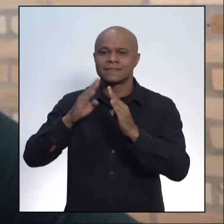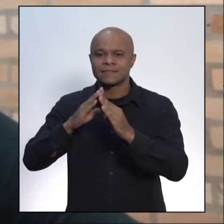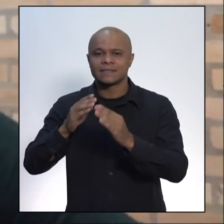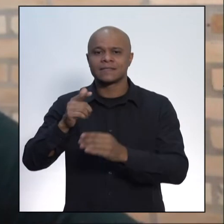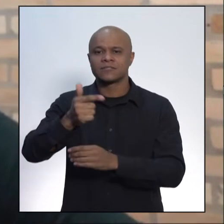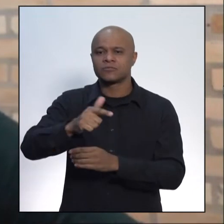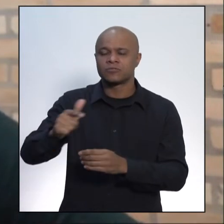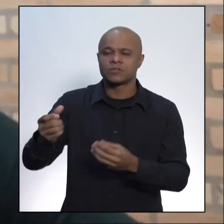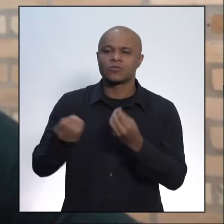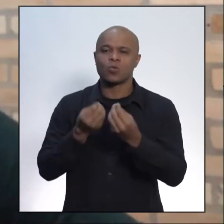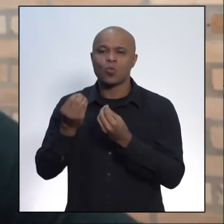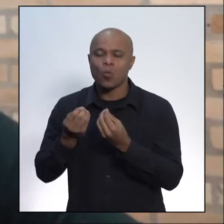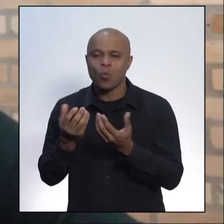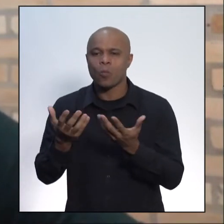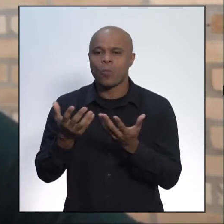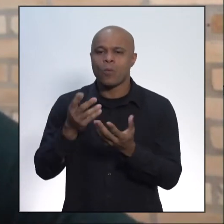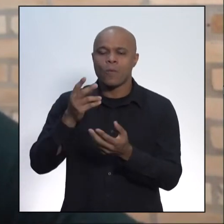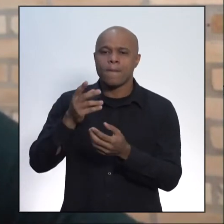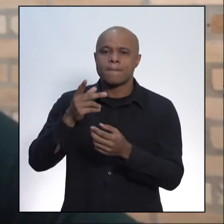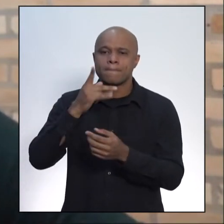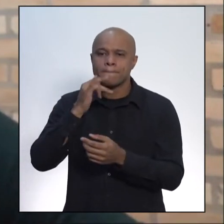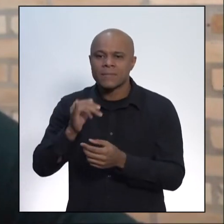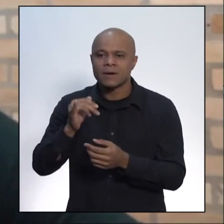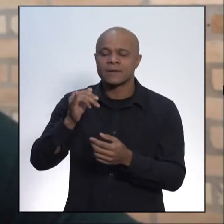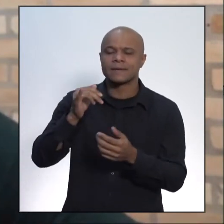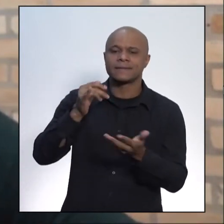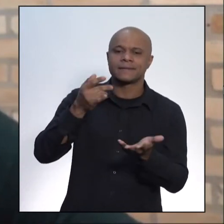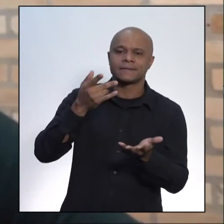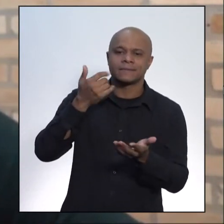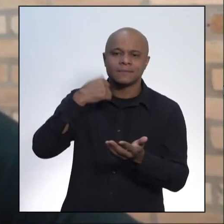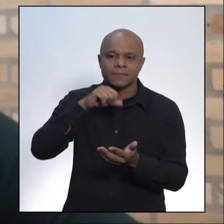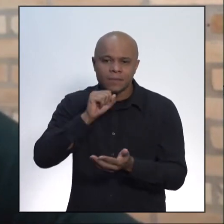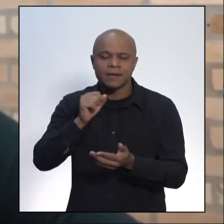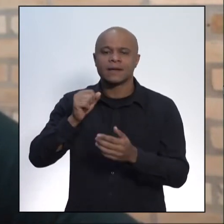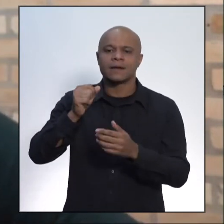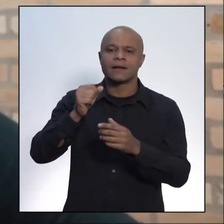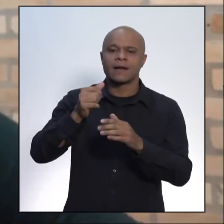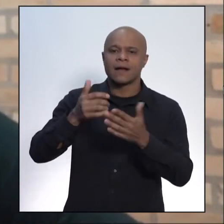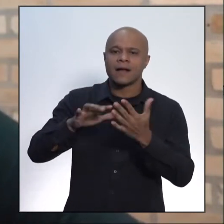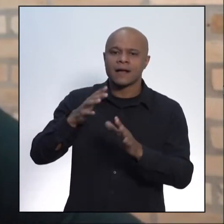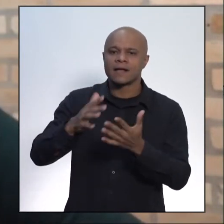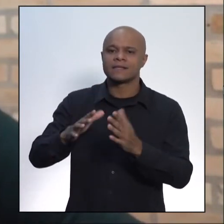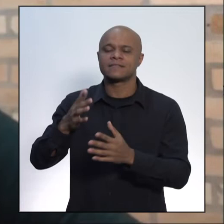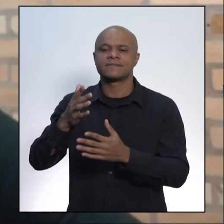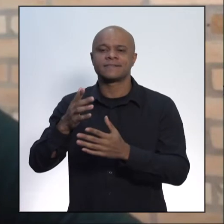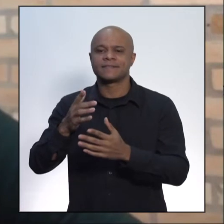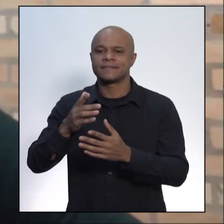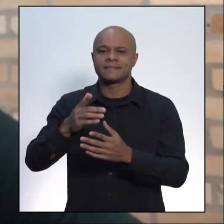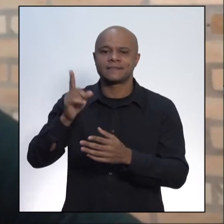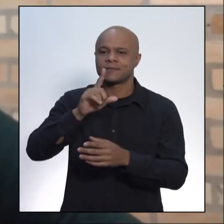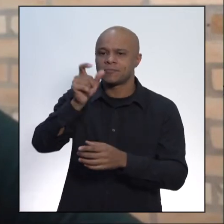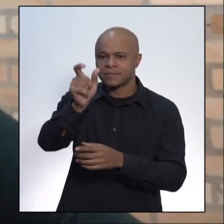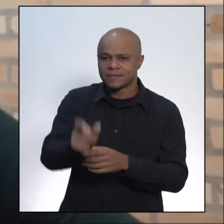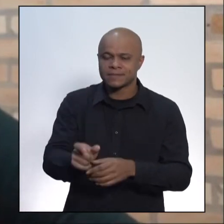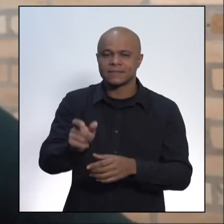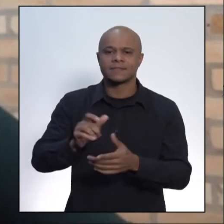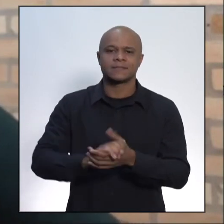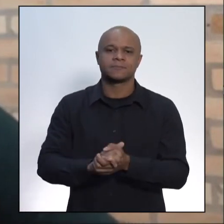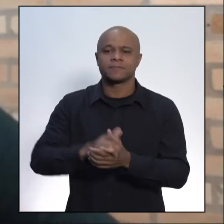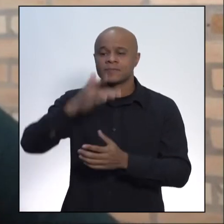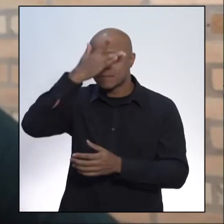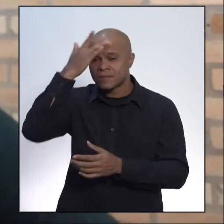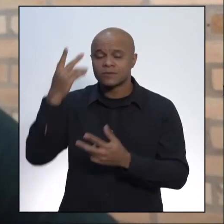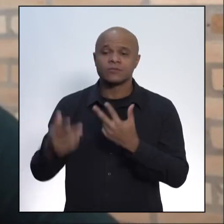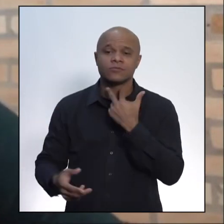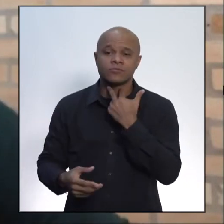esse controle, que os pais estão ali presentes, irmãos, às vezes é preferível encerrar a aula e falar, pessoal, eu não tenho como